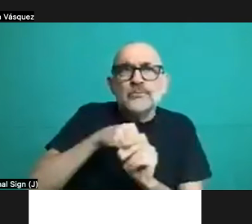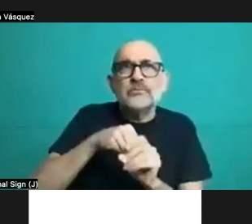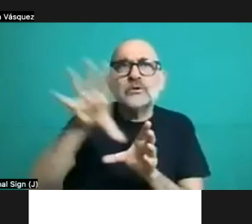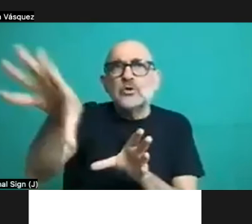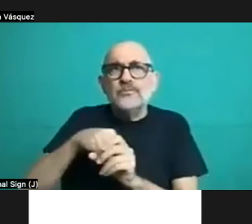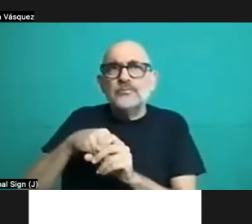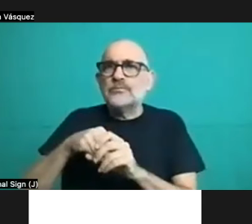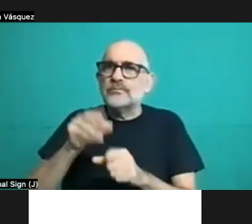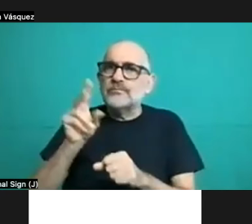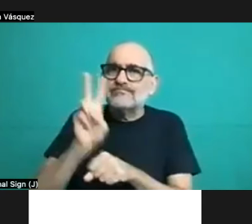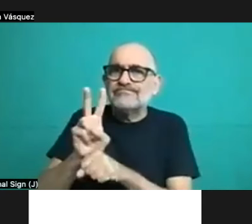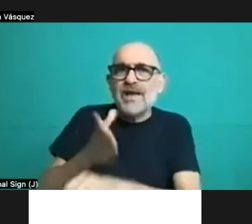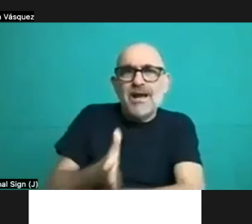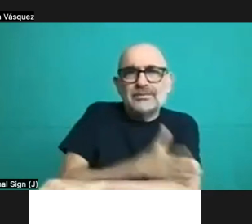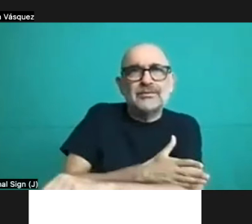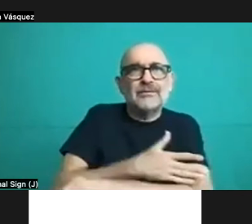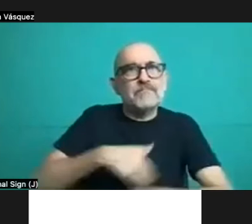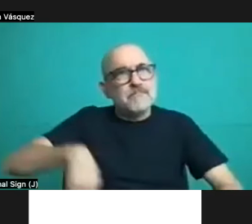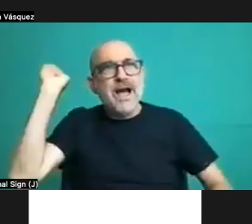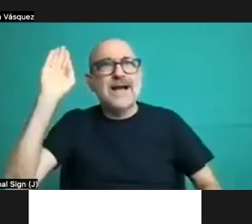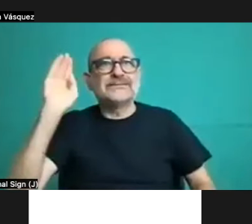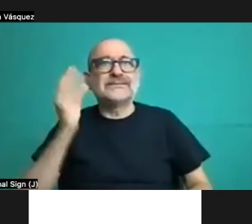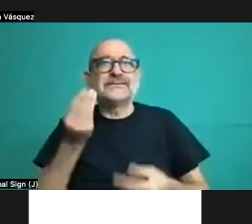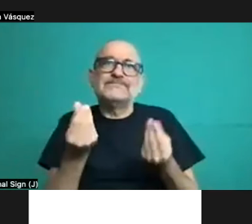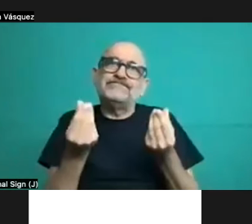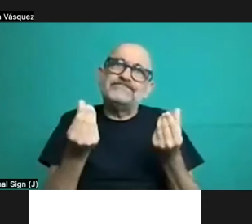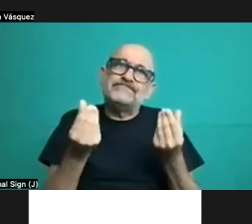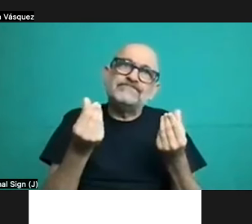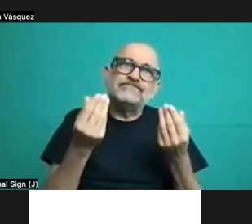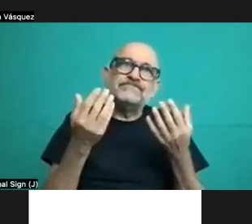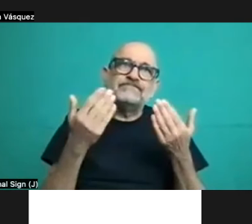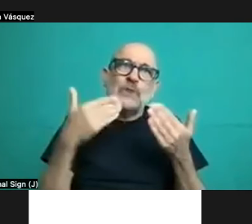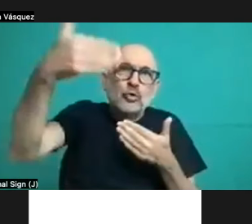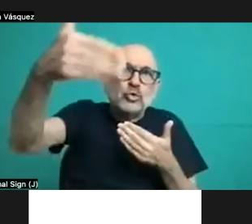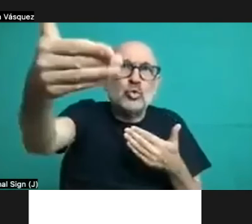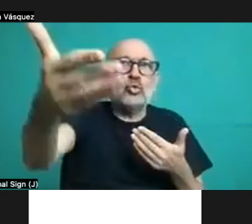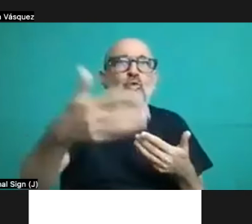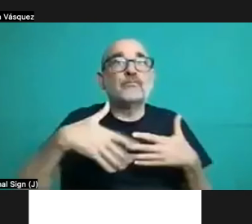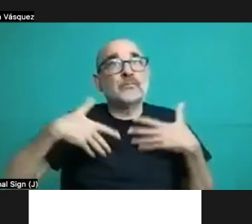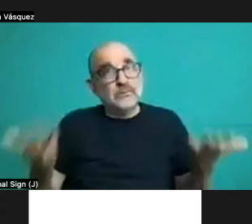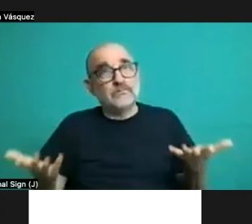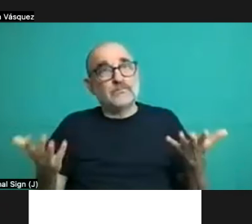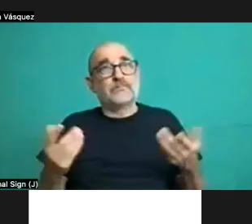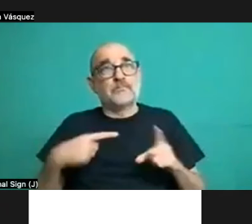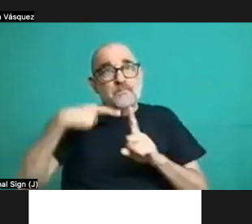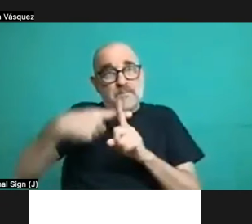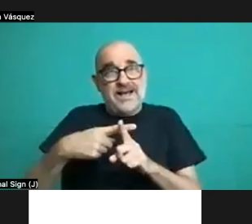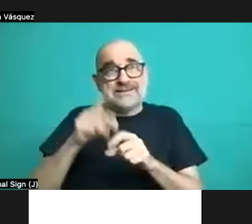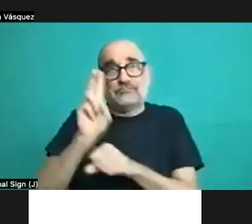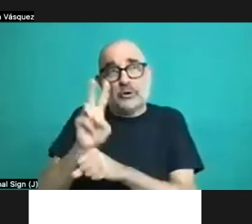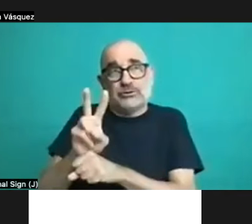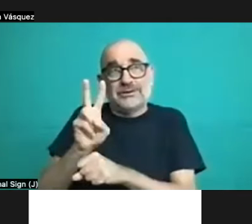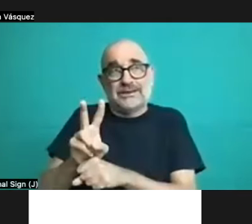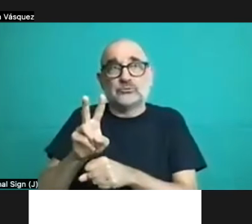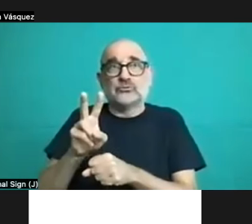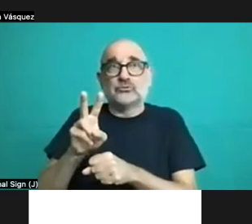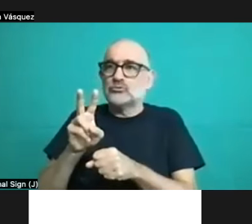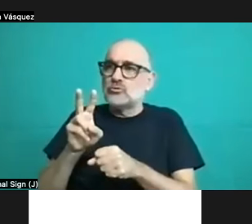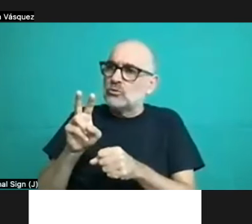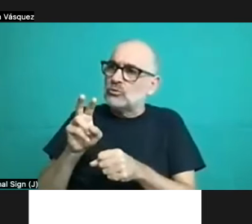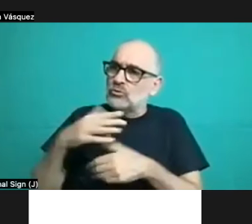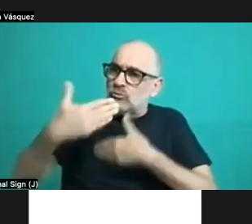nós também temos que garantir a importância de reduzir o impacto financeiro relativo aos problemas de